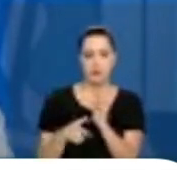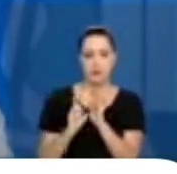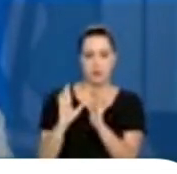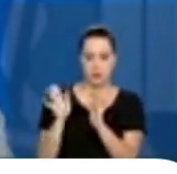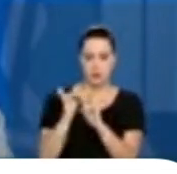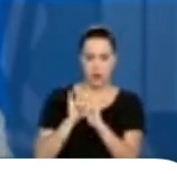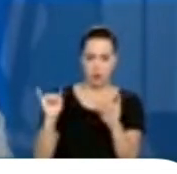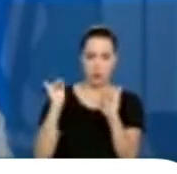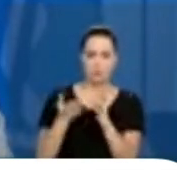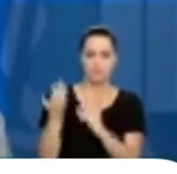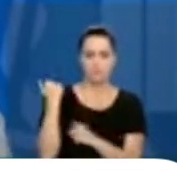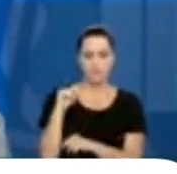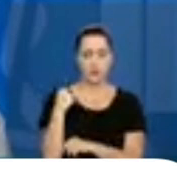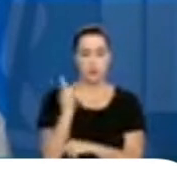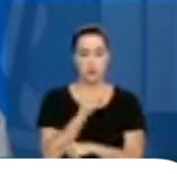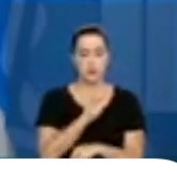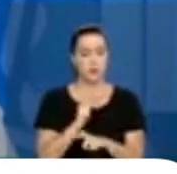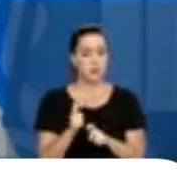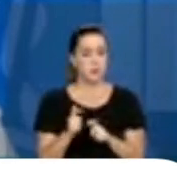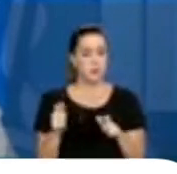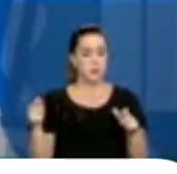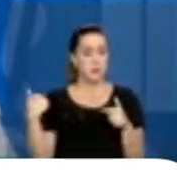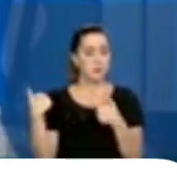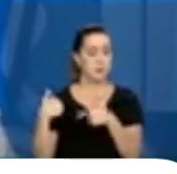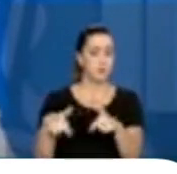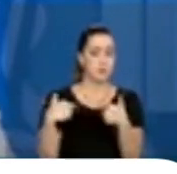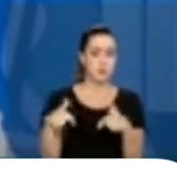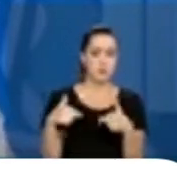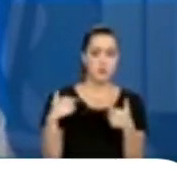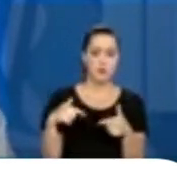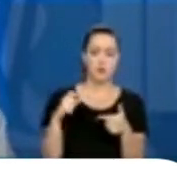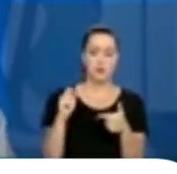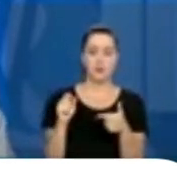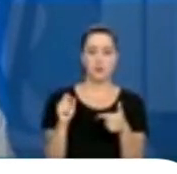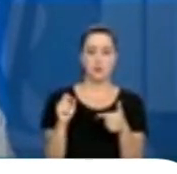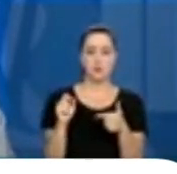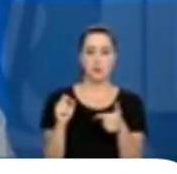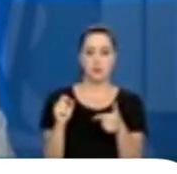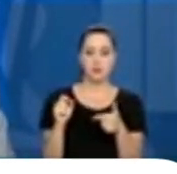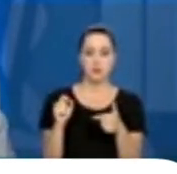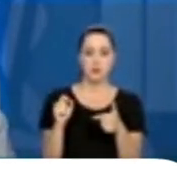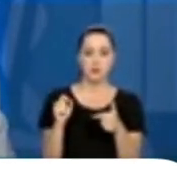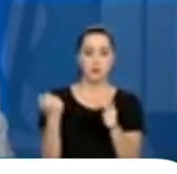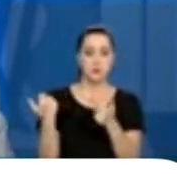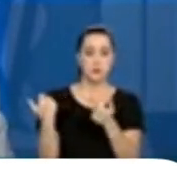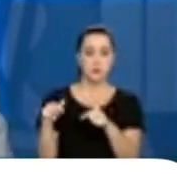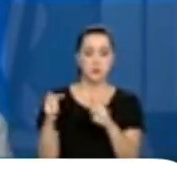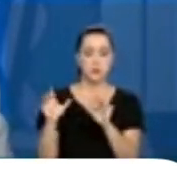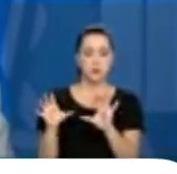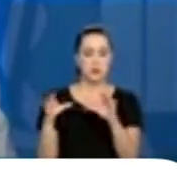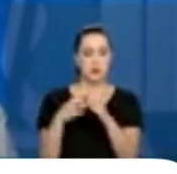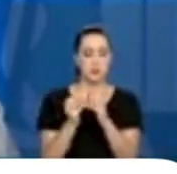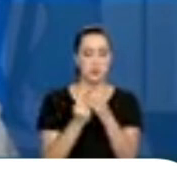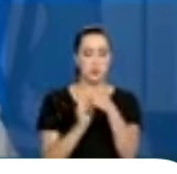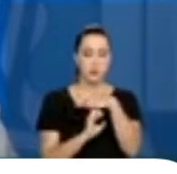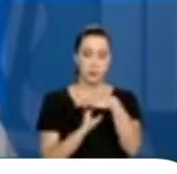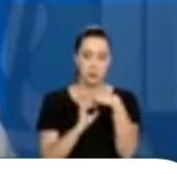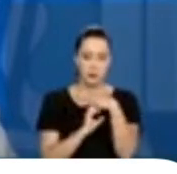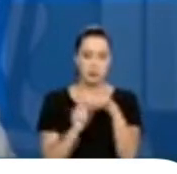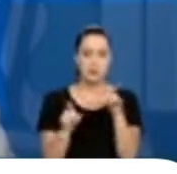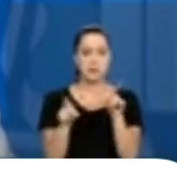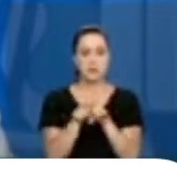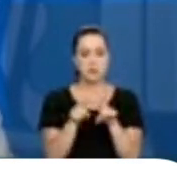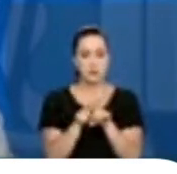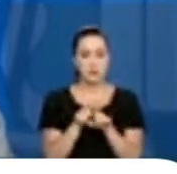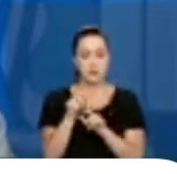engano, nós vamos ampliar para trabalhadores, para os trabalhadores do setor produtivo, vamos